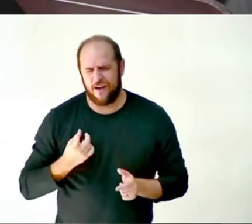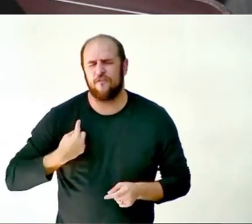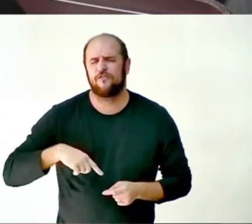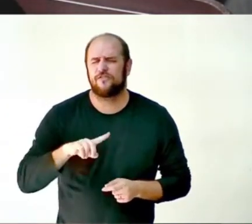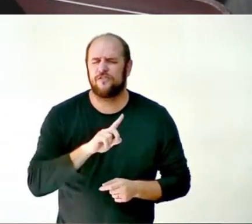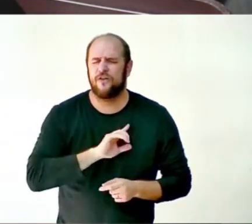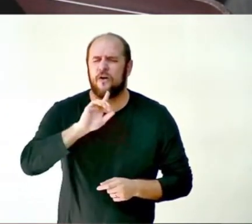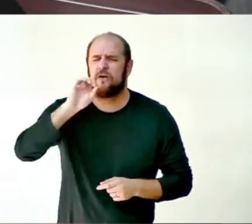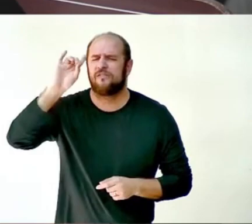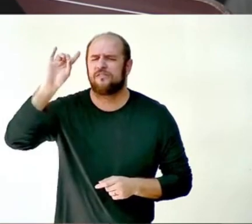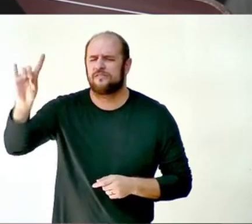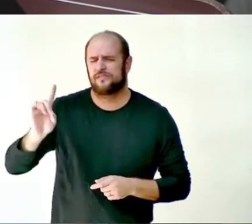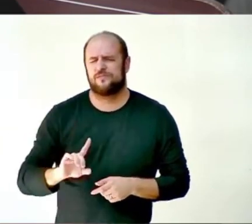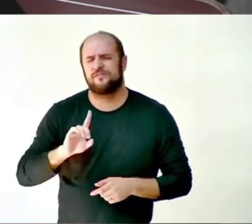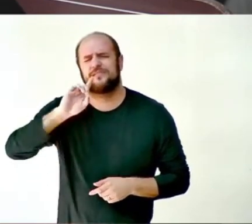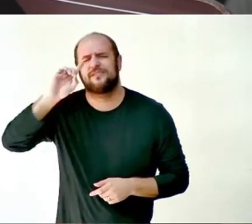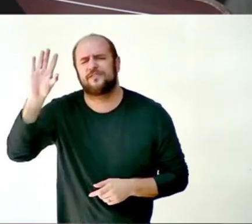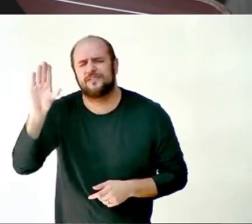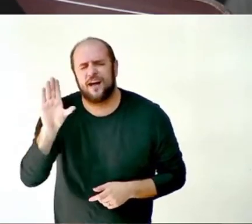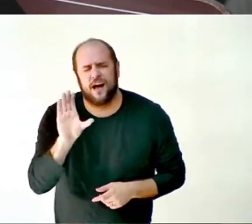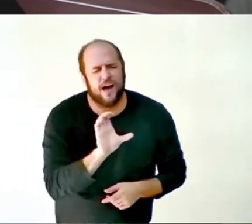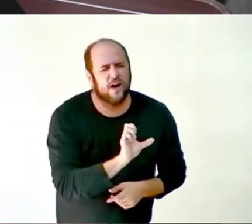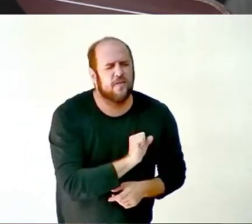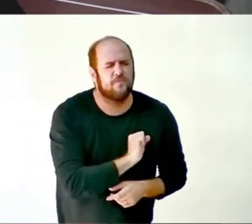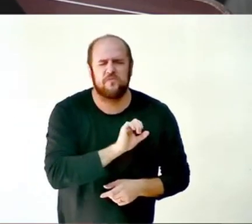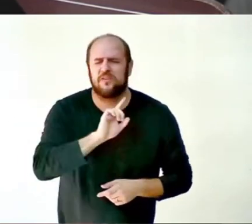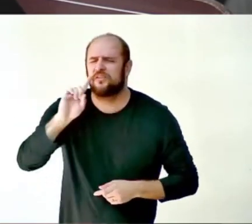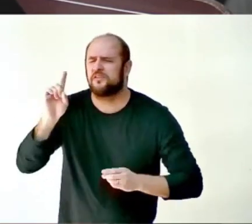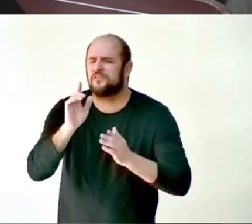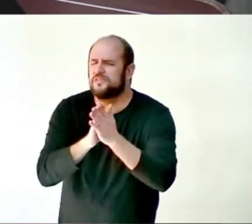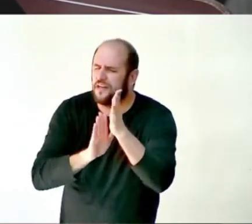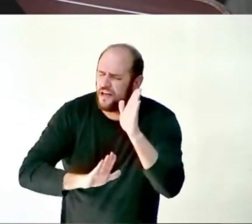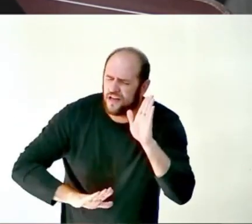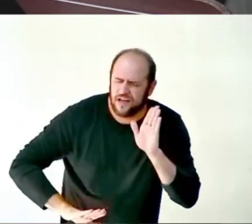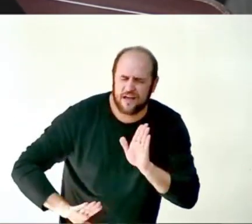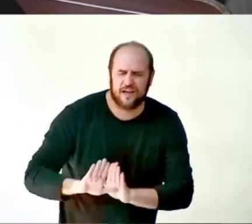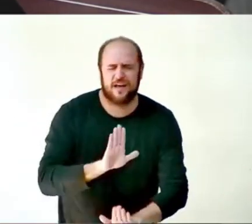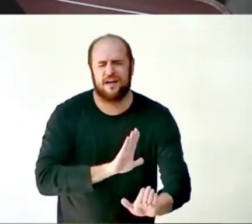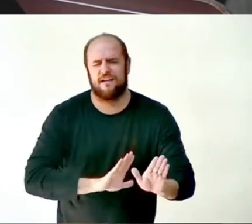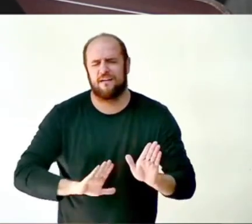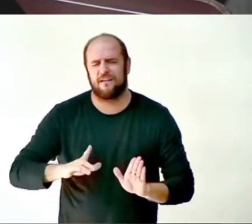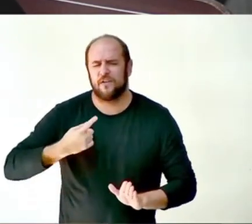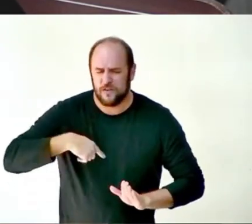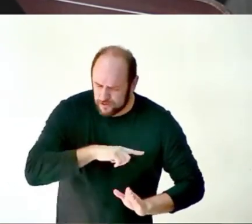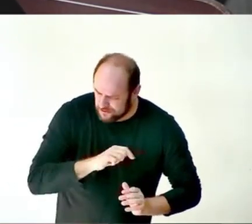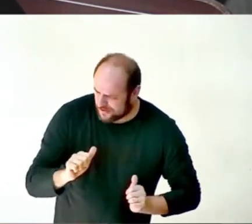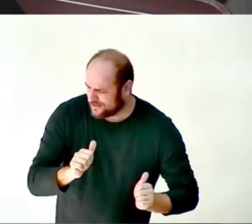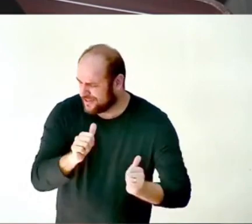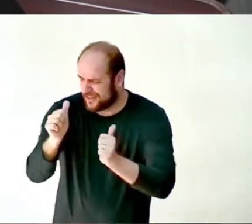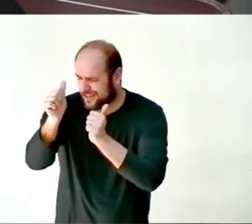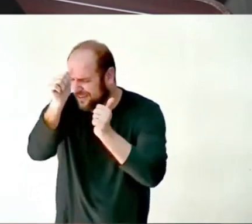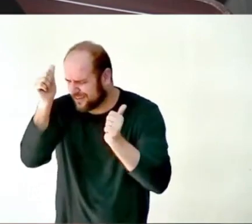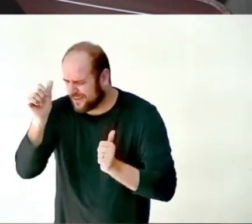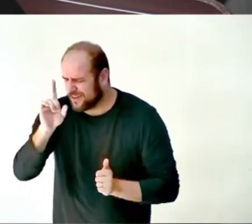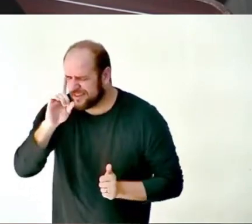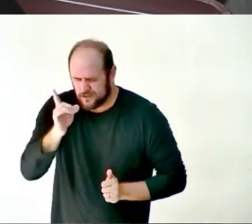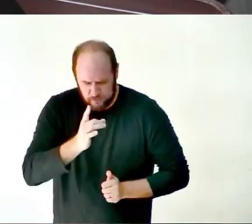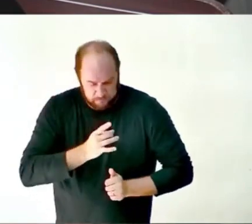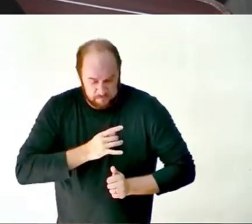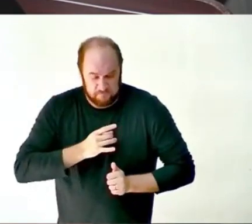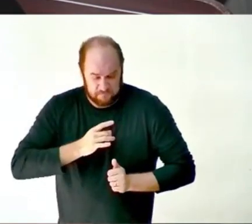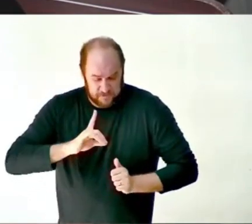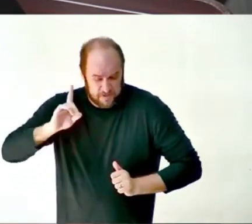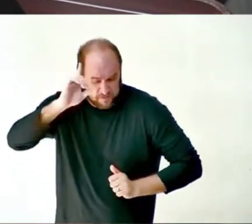Deus, Deus amado, Deus adorado, Deus seguido, Deus temido, Deus